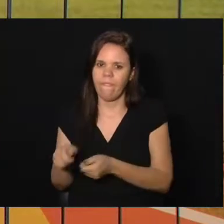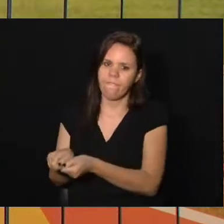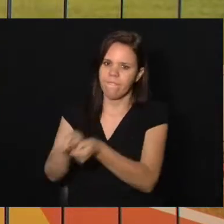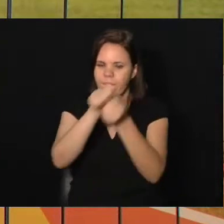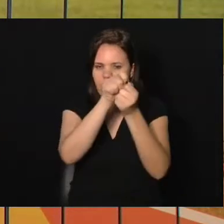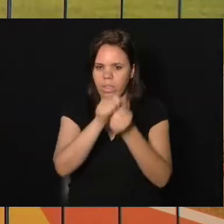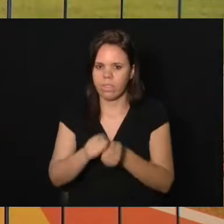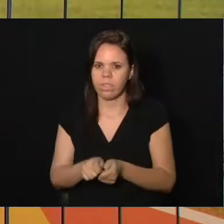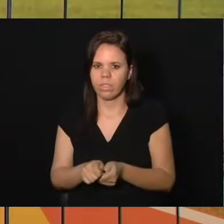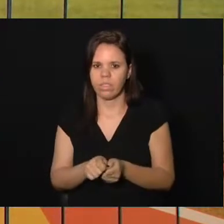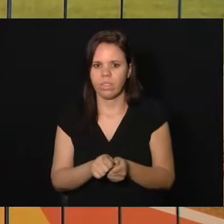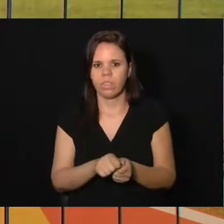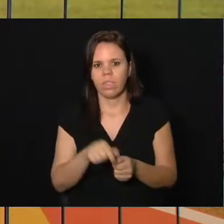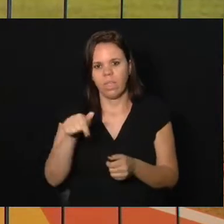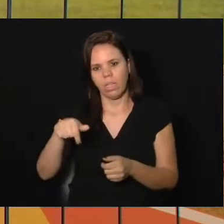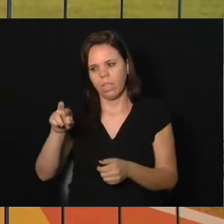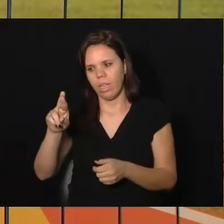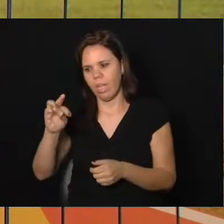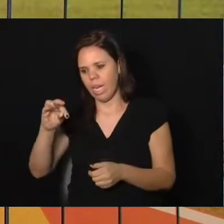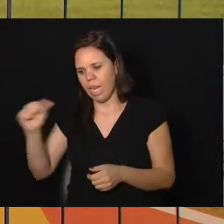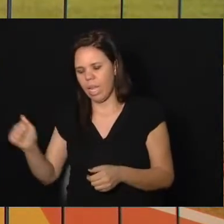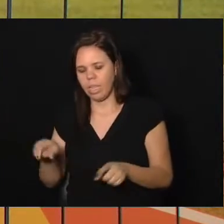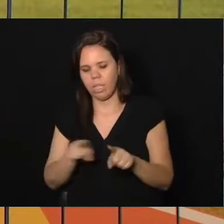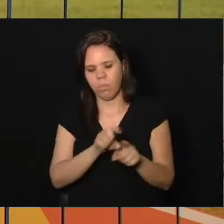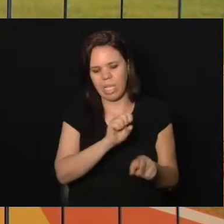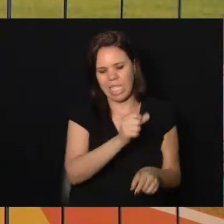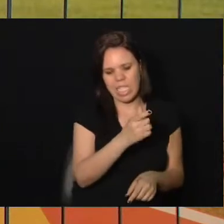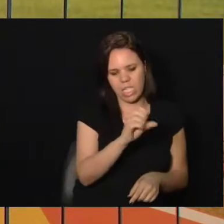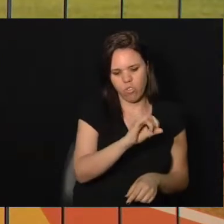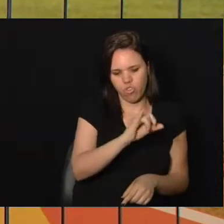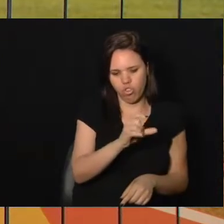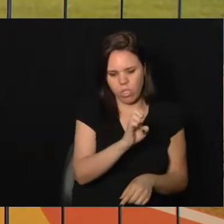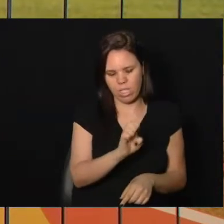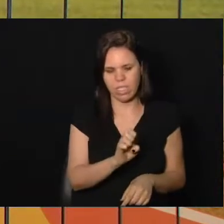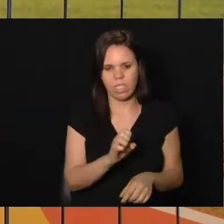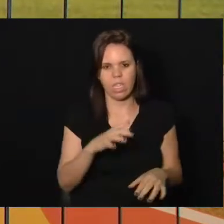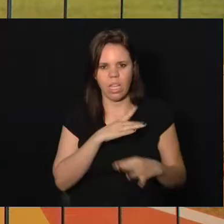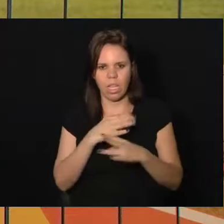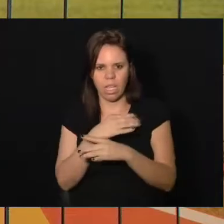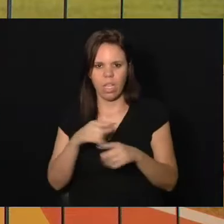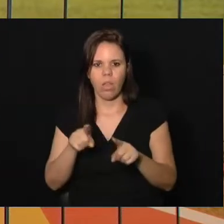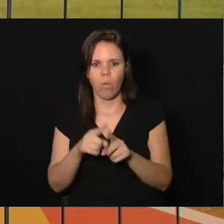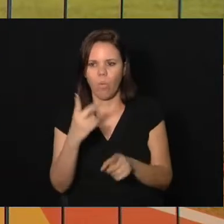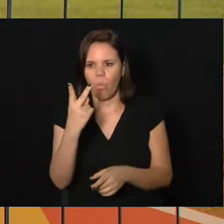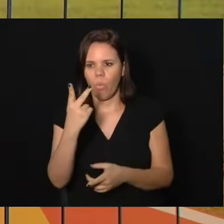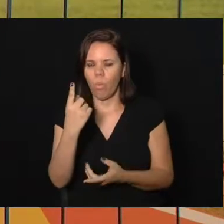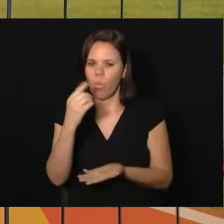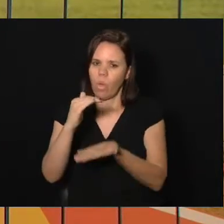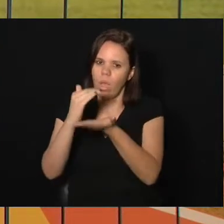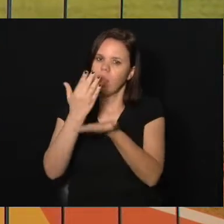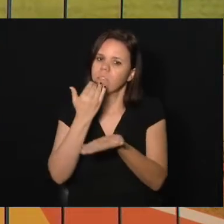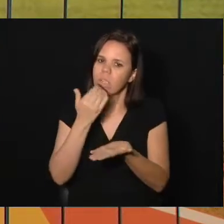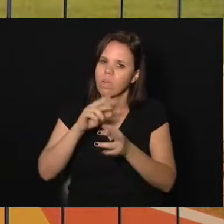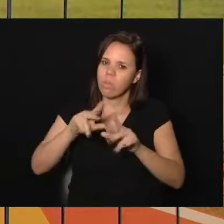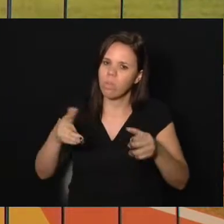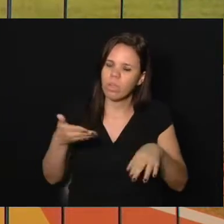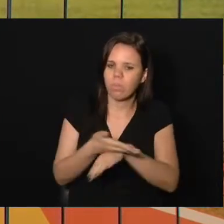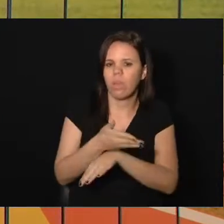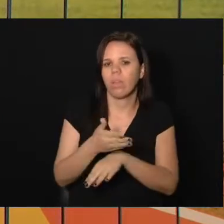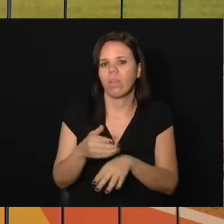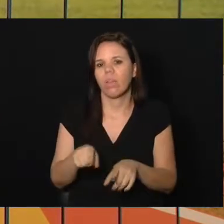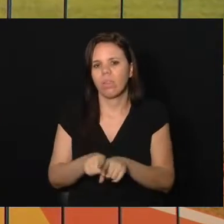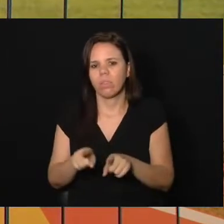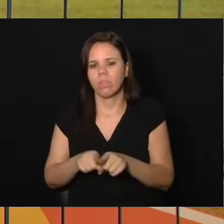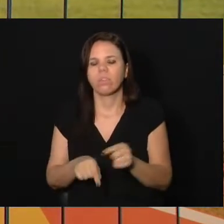versus São José, estreia do Campeonato Paulista. O ingresso é 1 quilo de alimento não perecível que pode